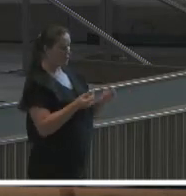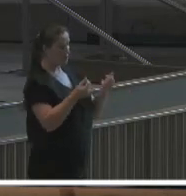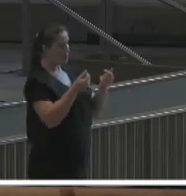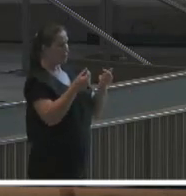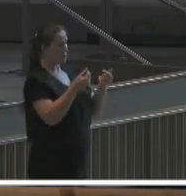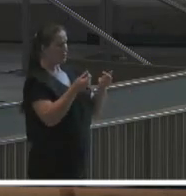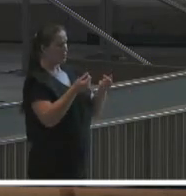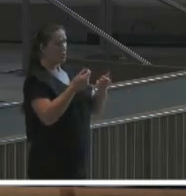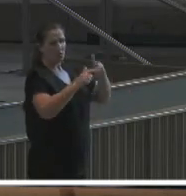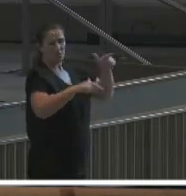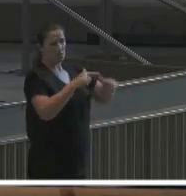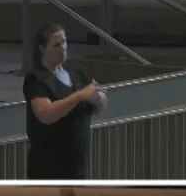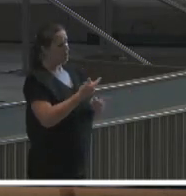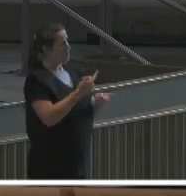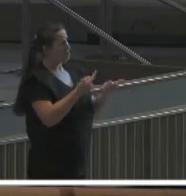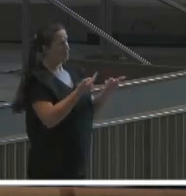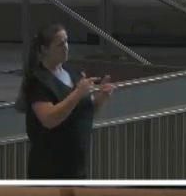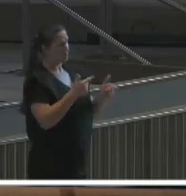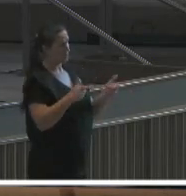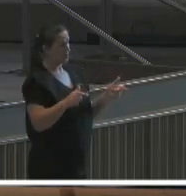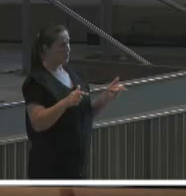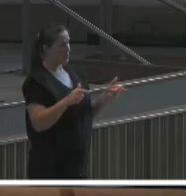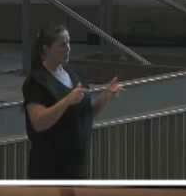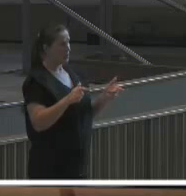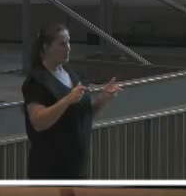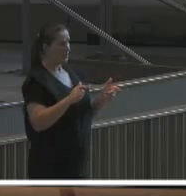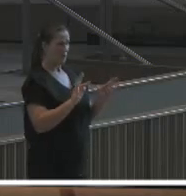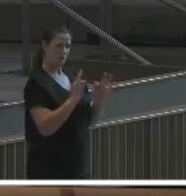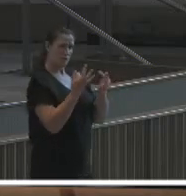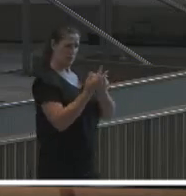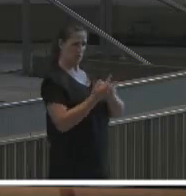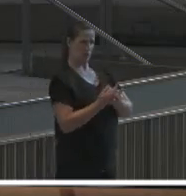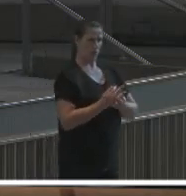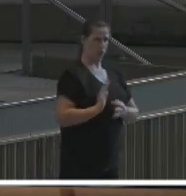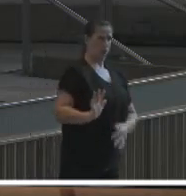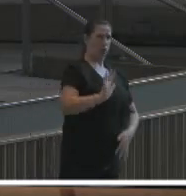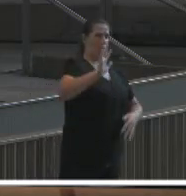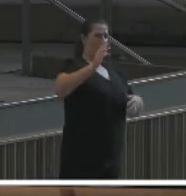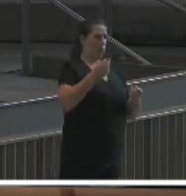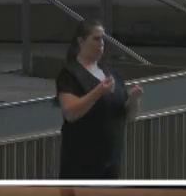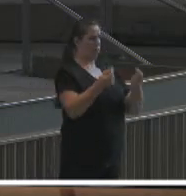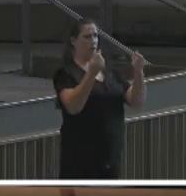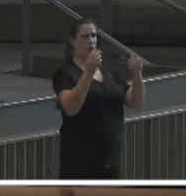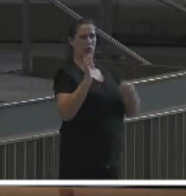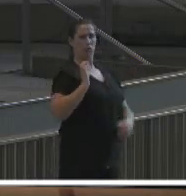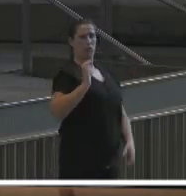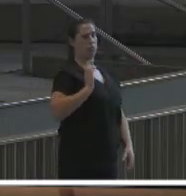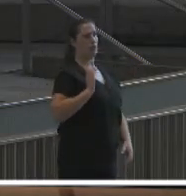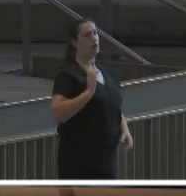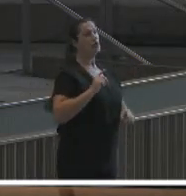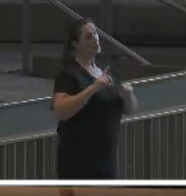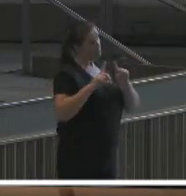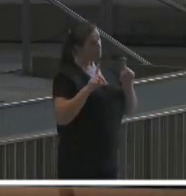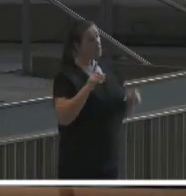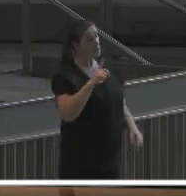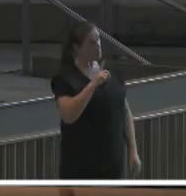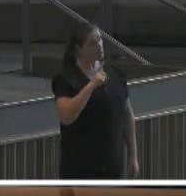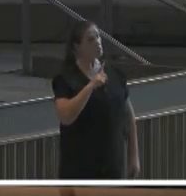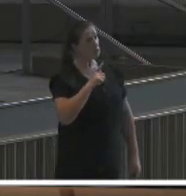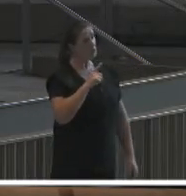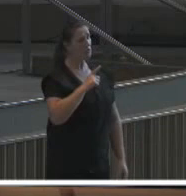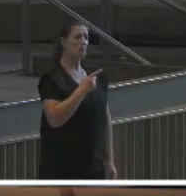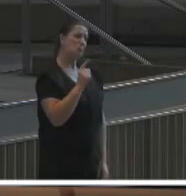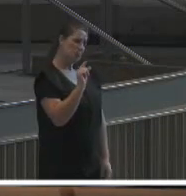trabalho. Era uma família não rica, mas também não pobre. Era uma